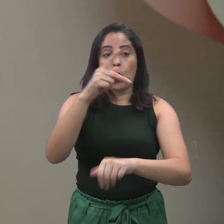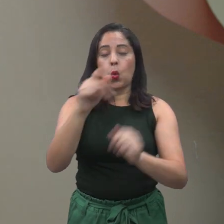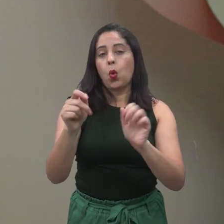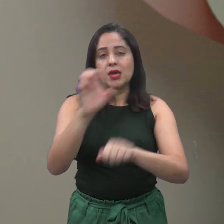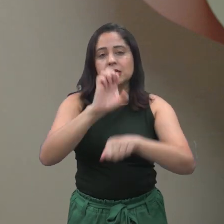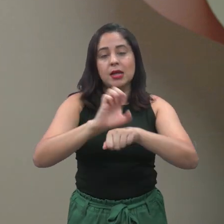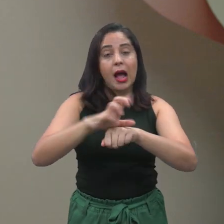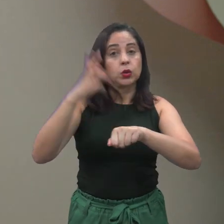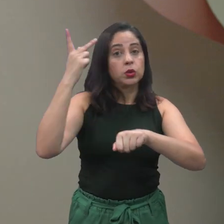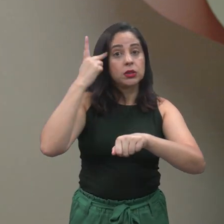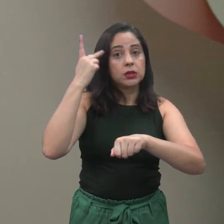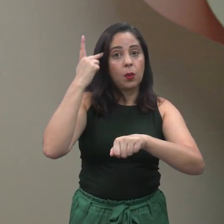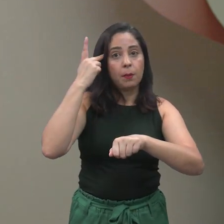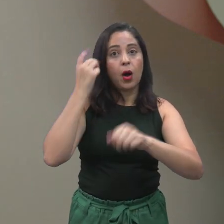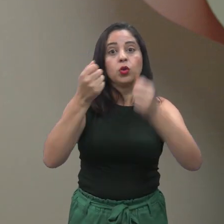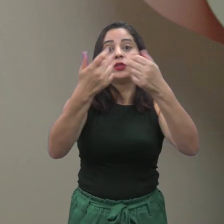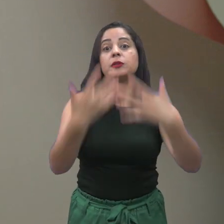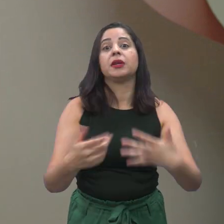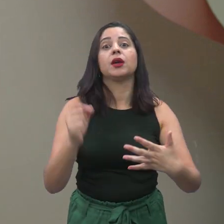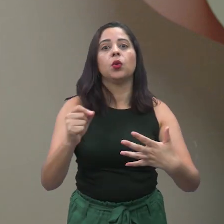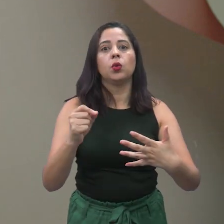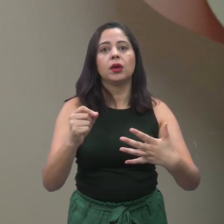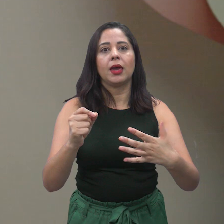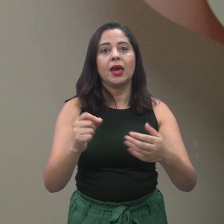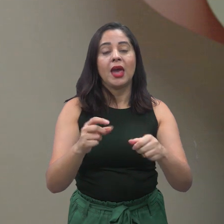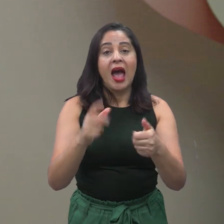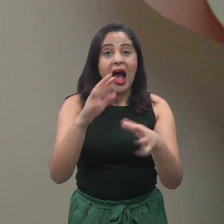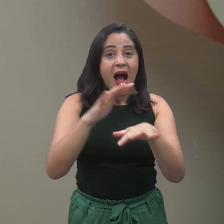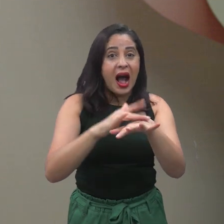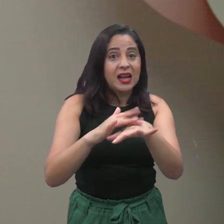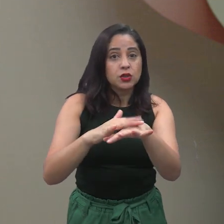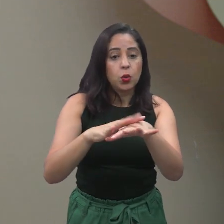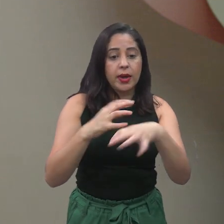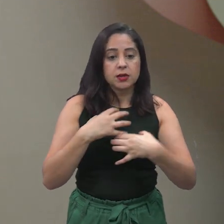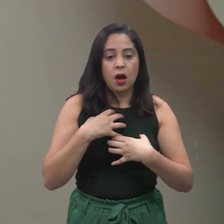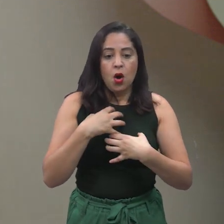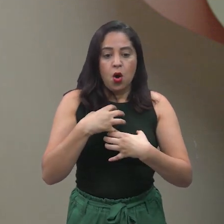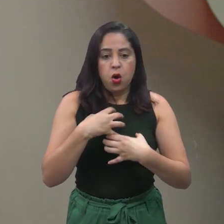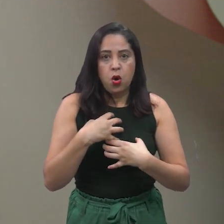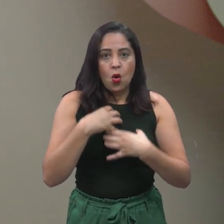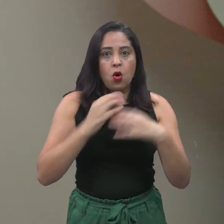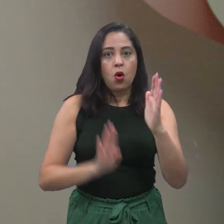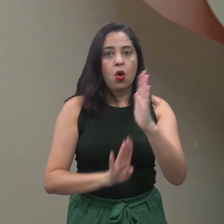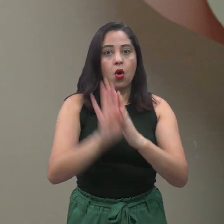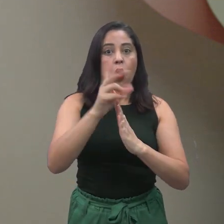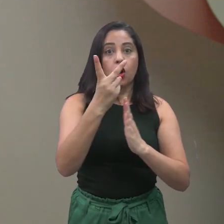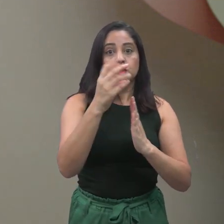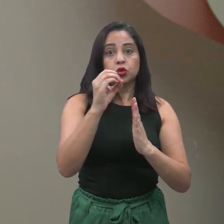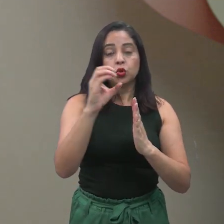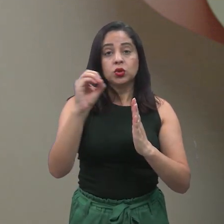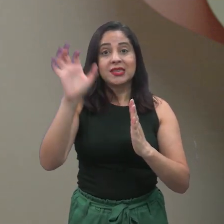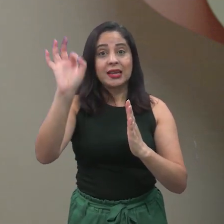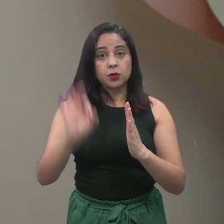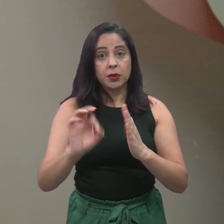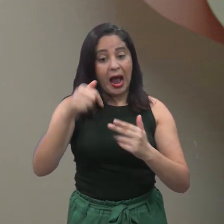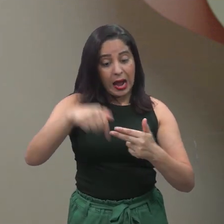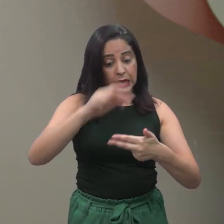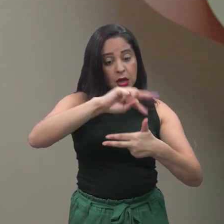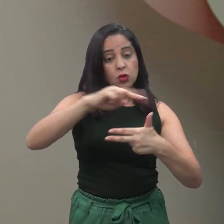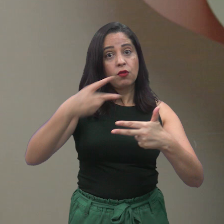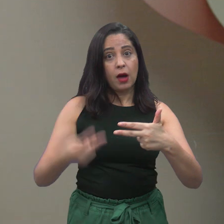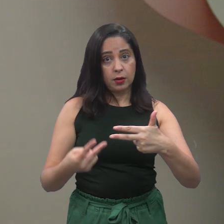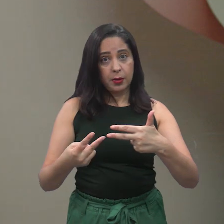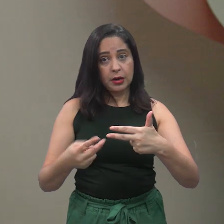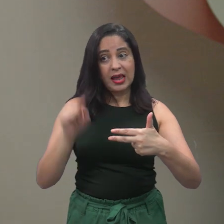São Paulo, os casos de síndrome respiratória aguda grave aumentaram quase 200% no Vale do